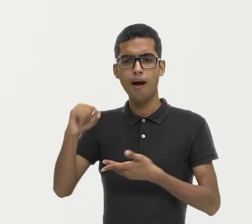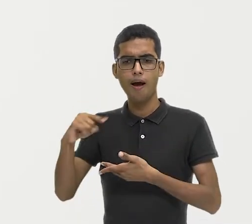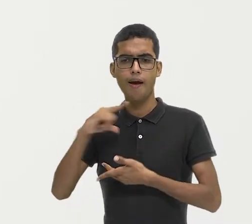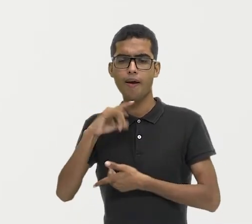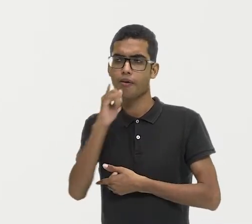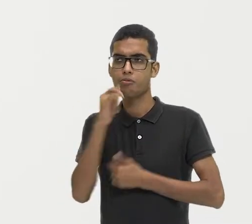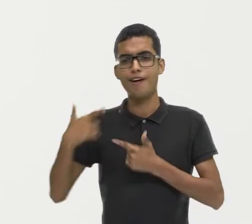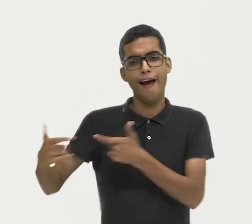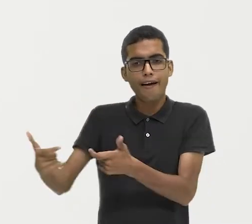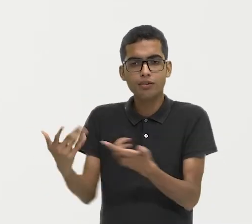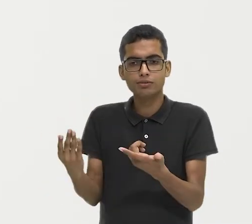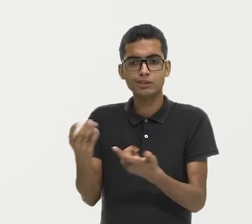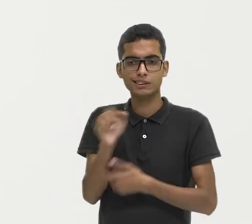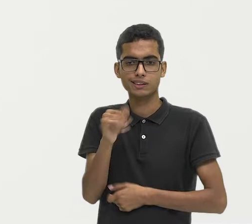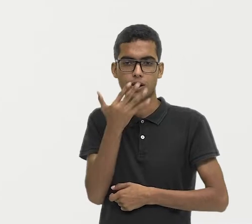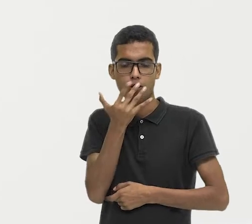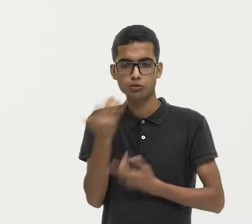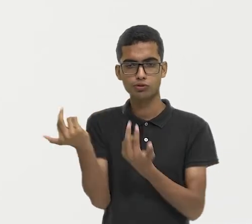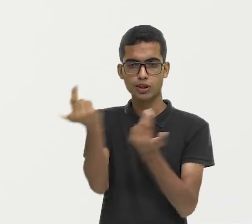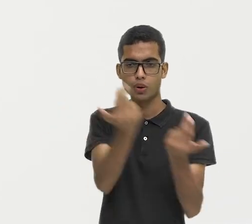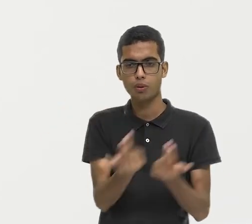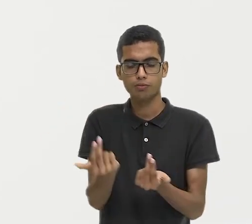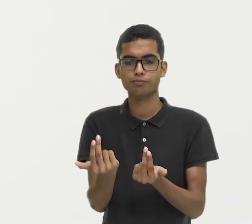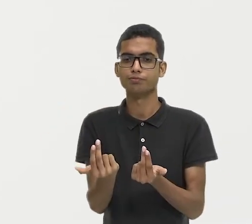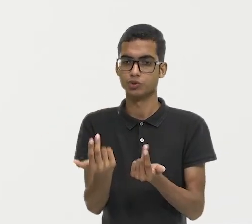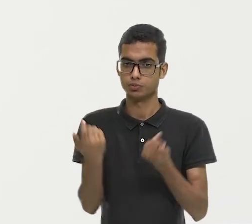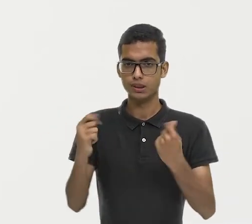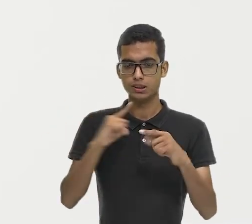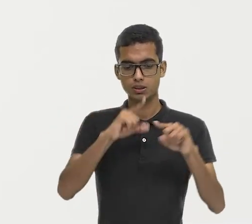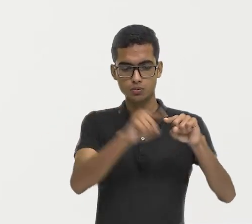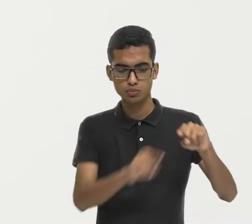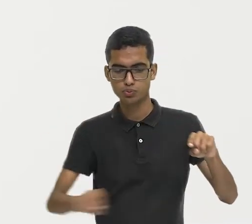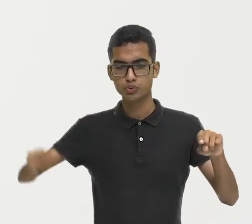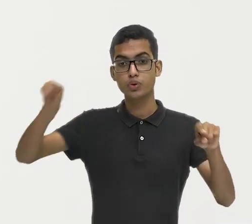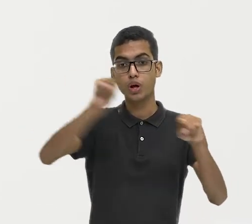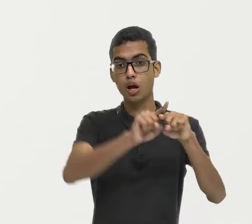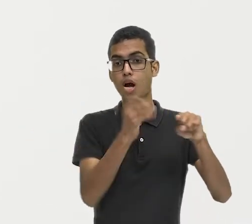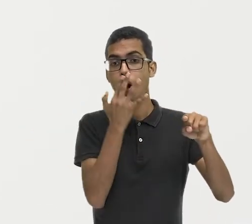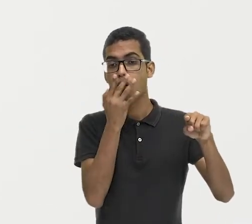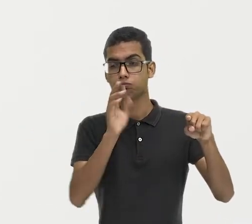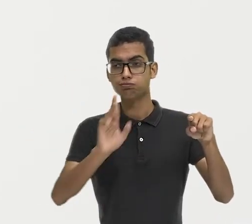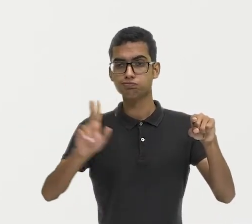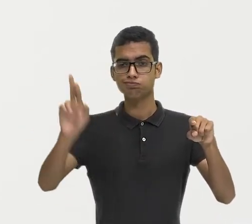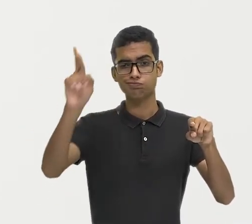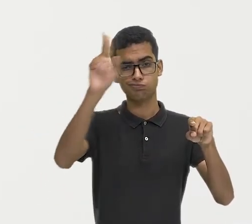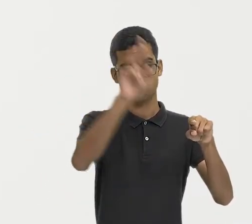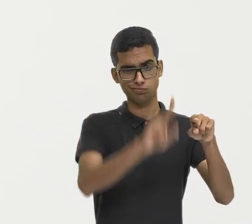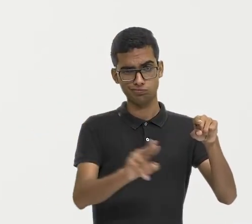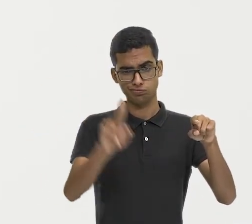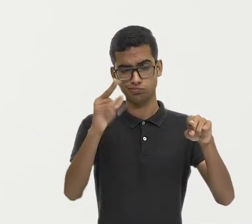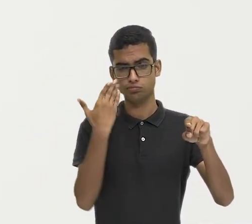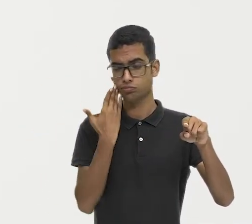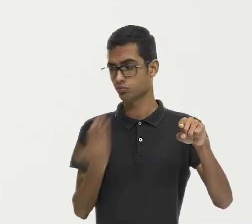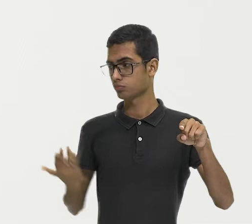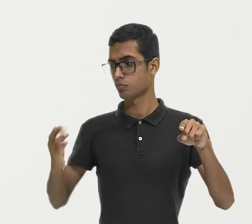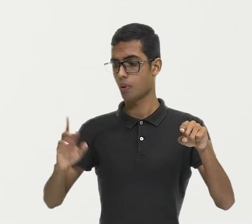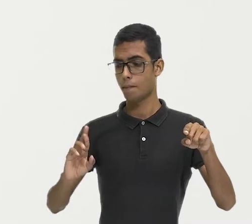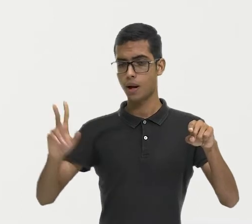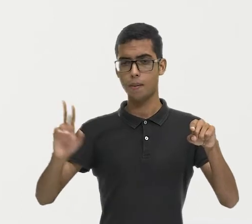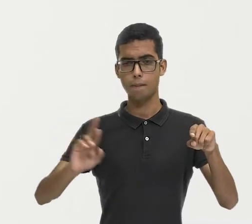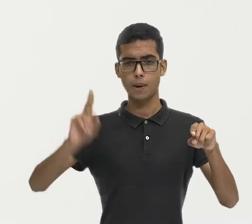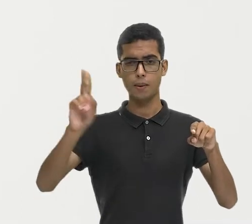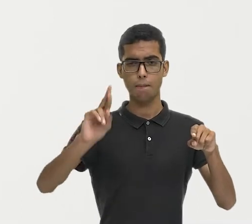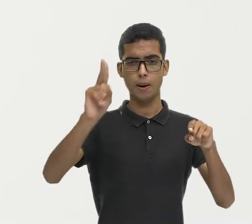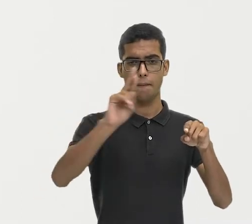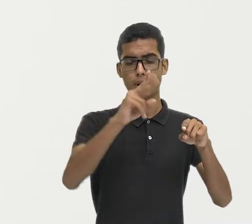pelo tamanho não é possível, porque você pode, de repente, se confundir, tá? Então, olha lá. Como eu mostrei ali em cima, que está